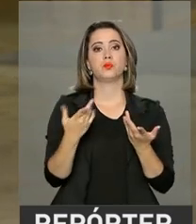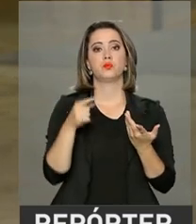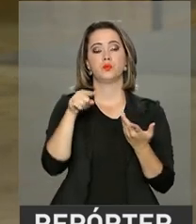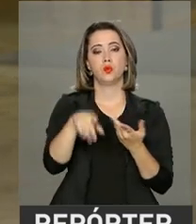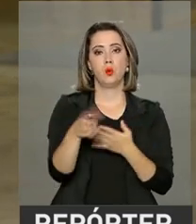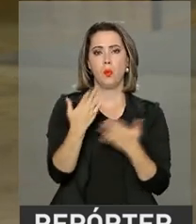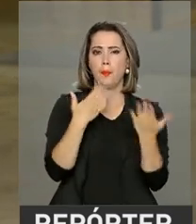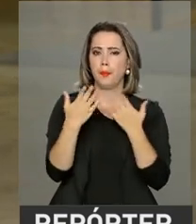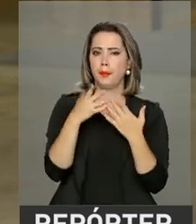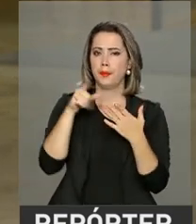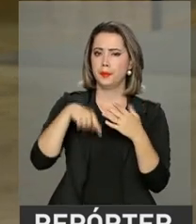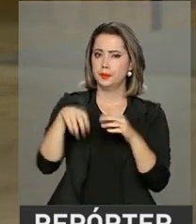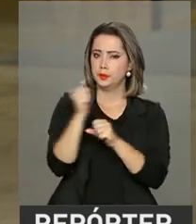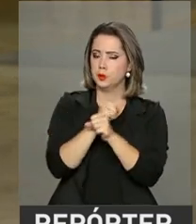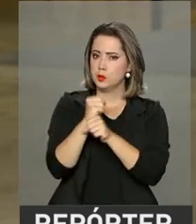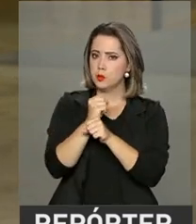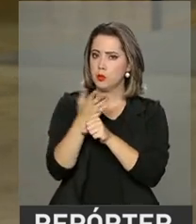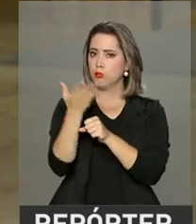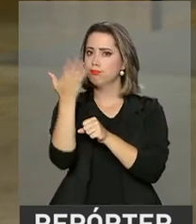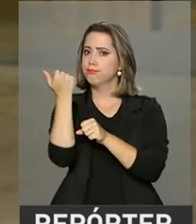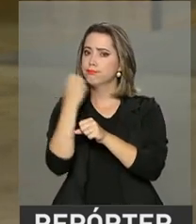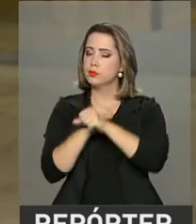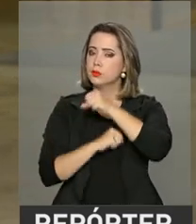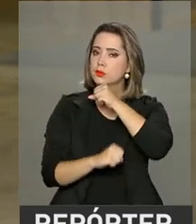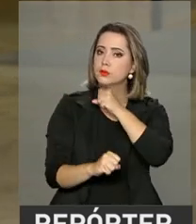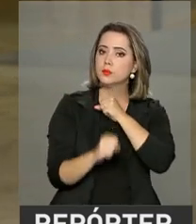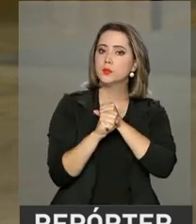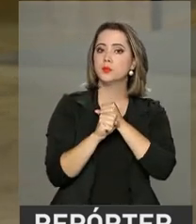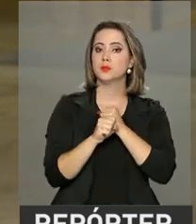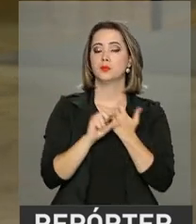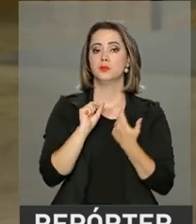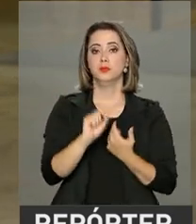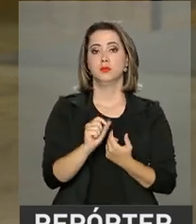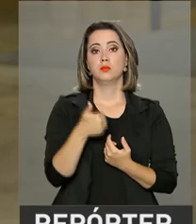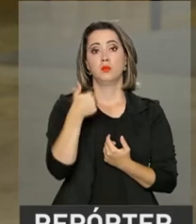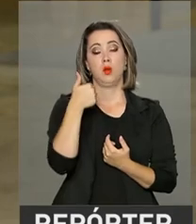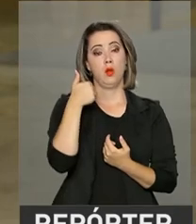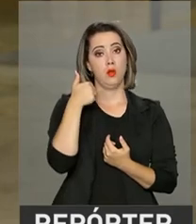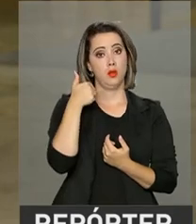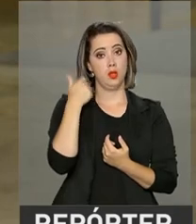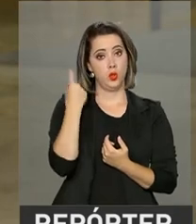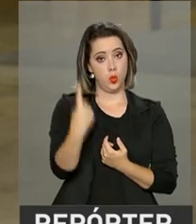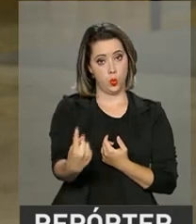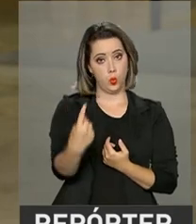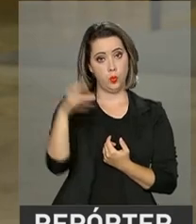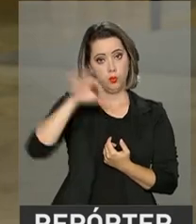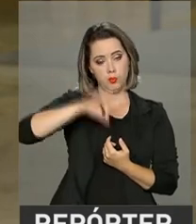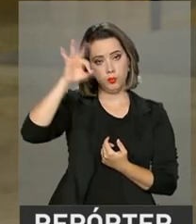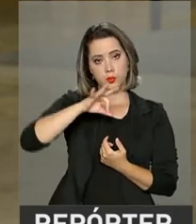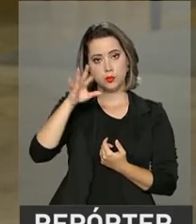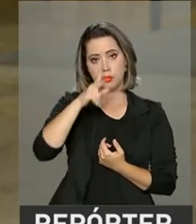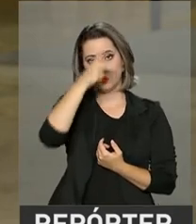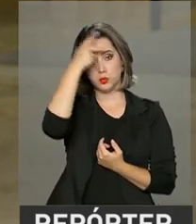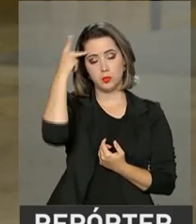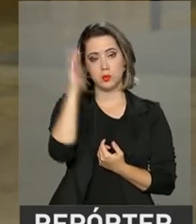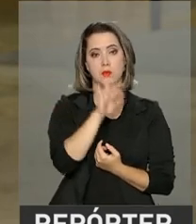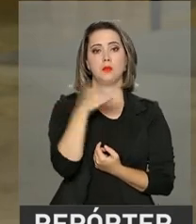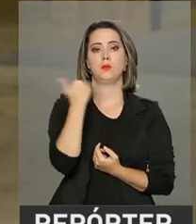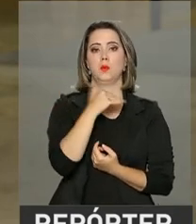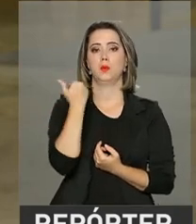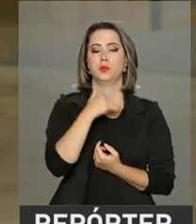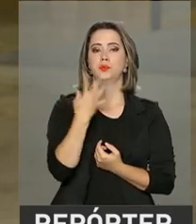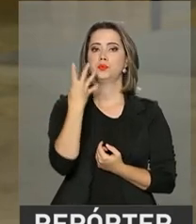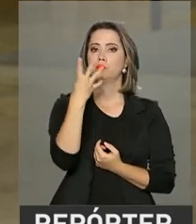de 2017 em relação ao feriado de 2016 e 1% de redução no número de mortes